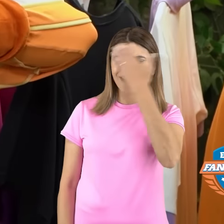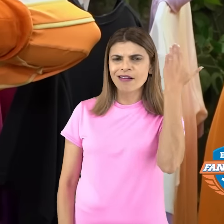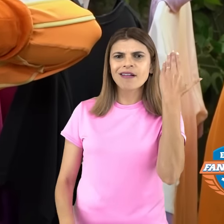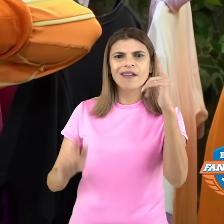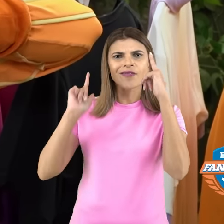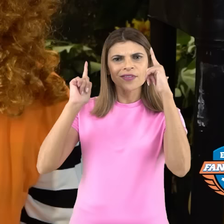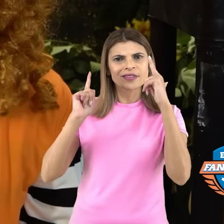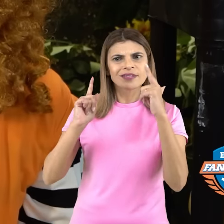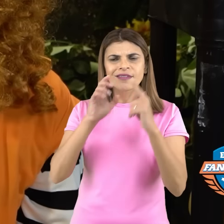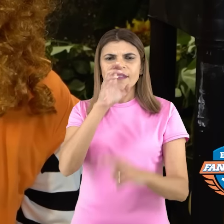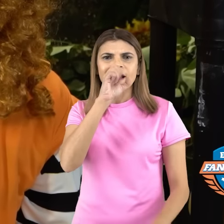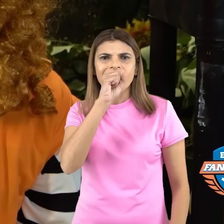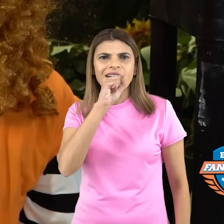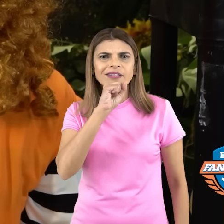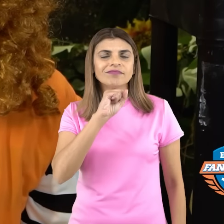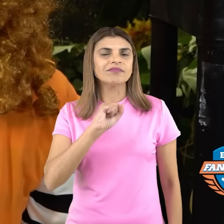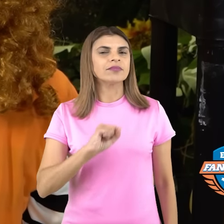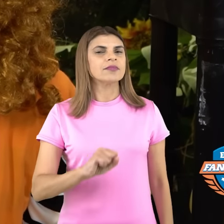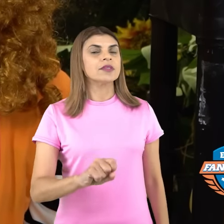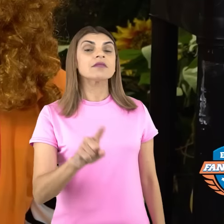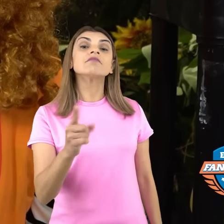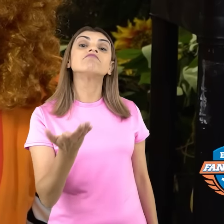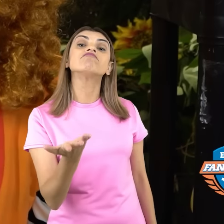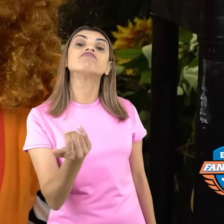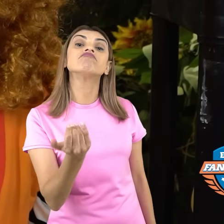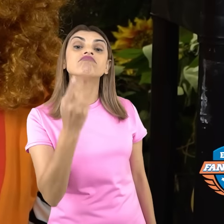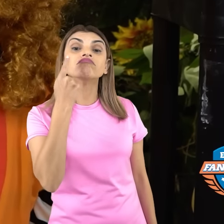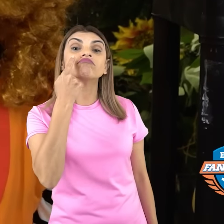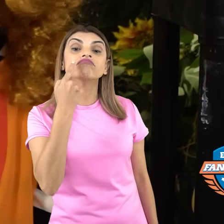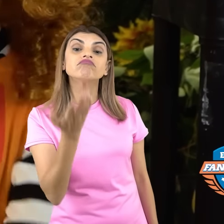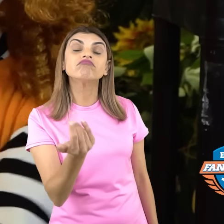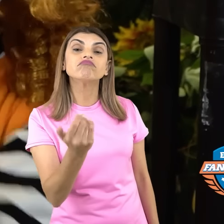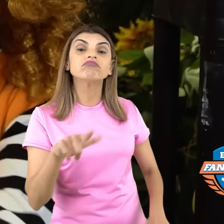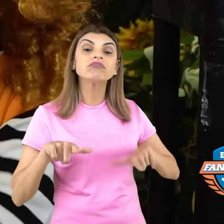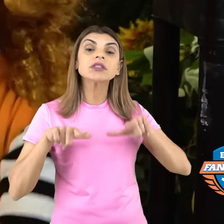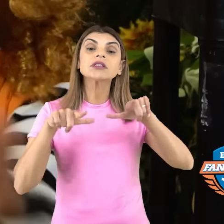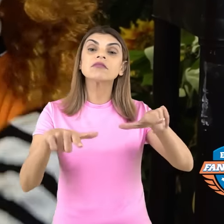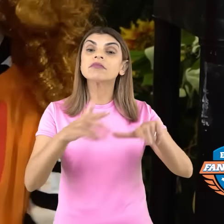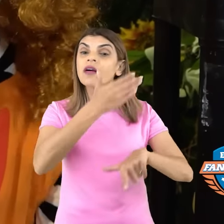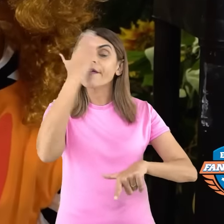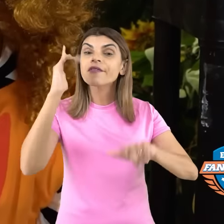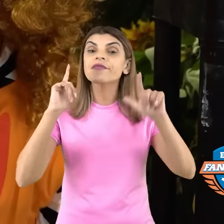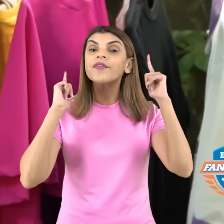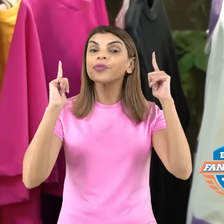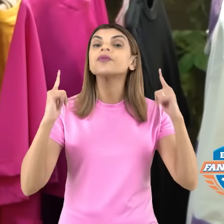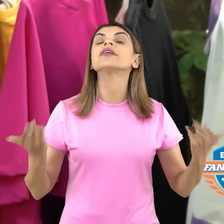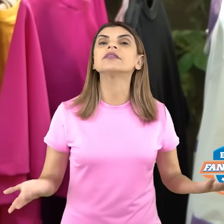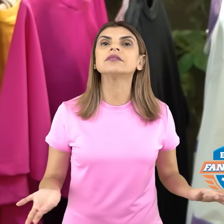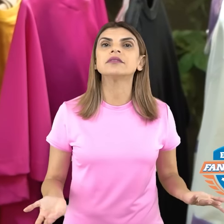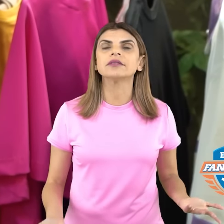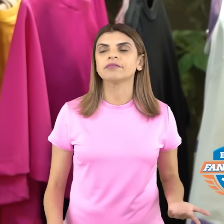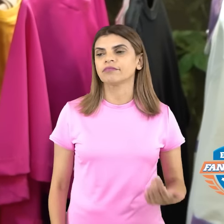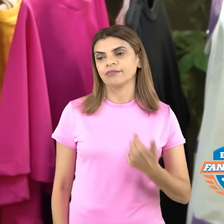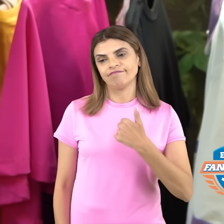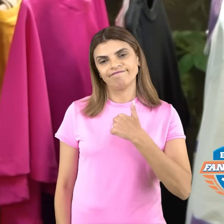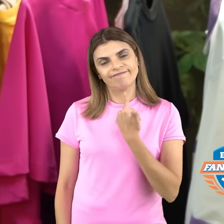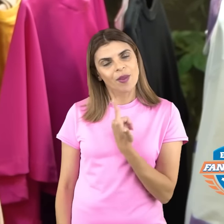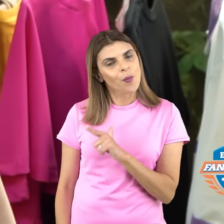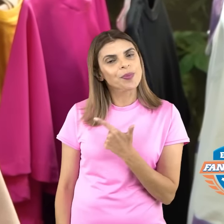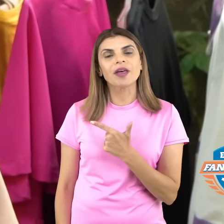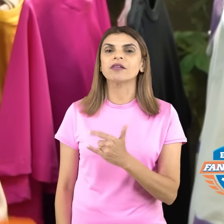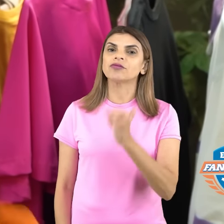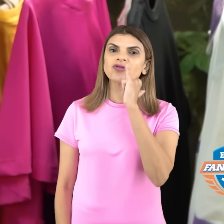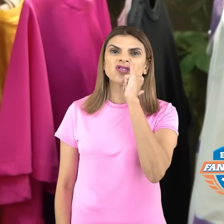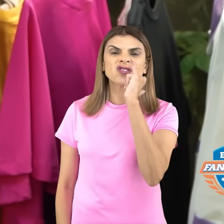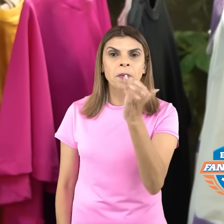laranja! Então cadê o seu certificado de aventureira? Eu não tenho. Eu